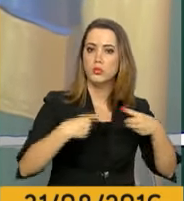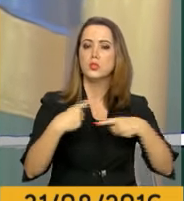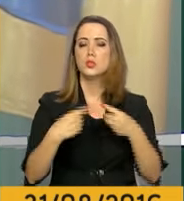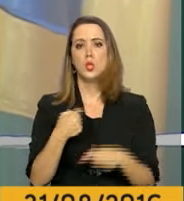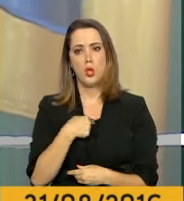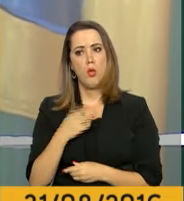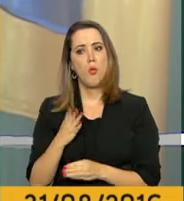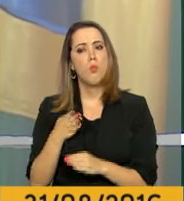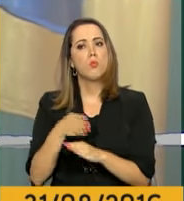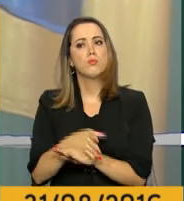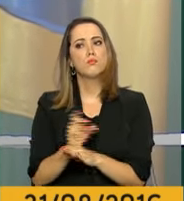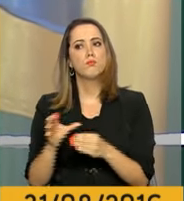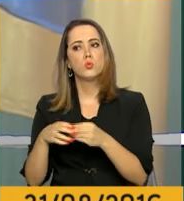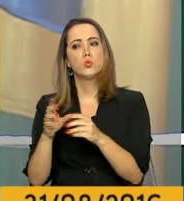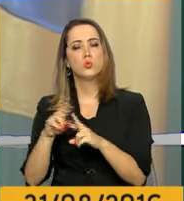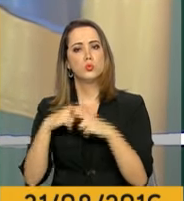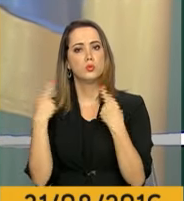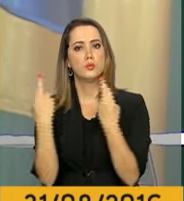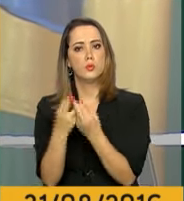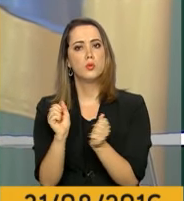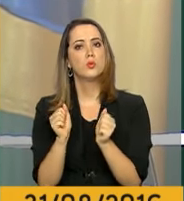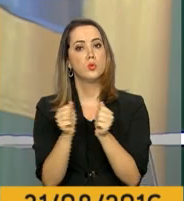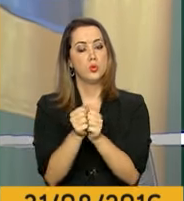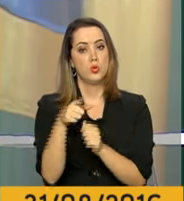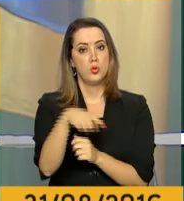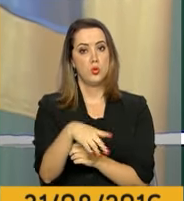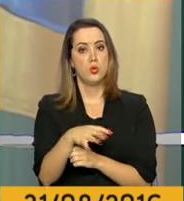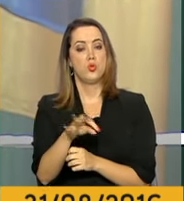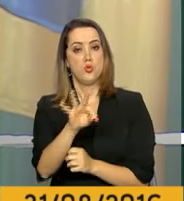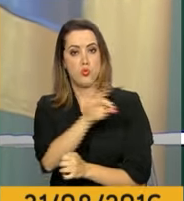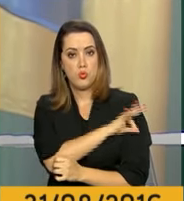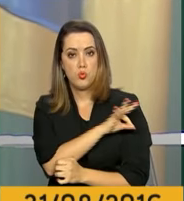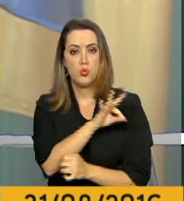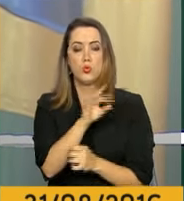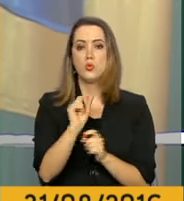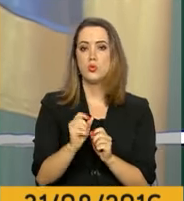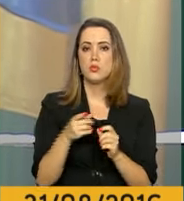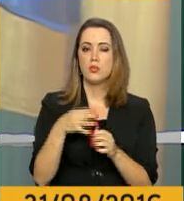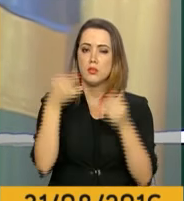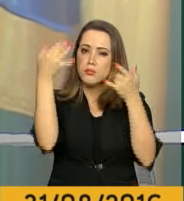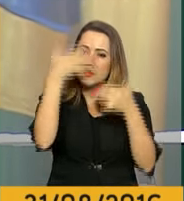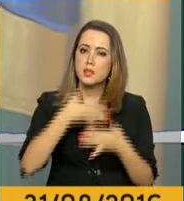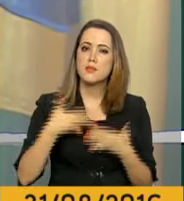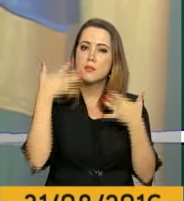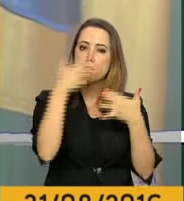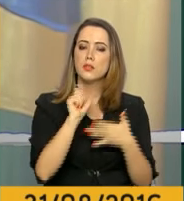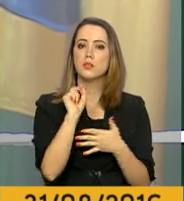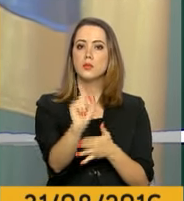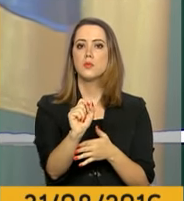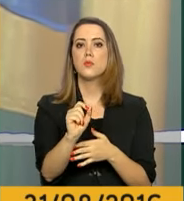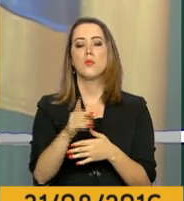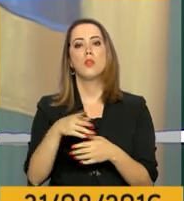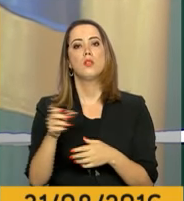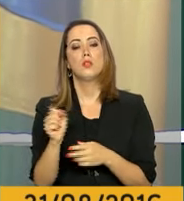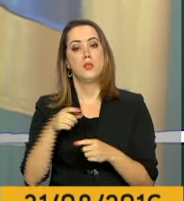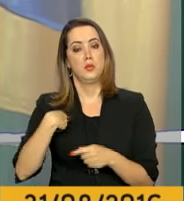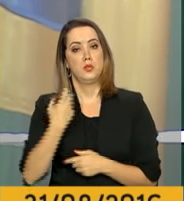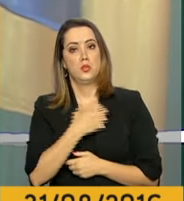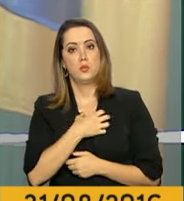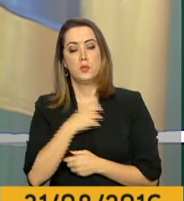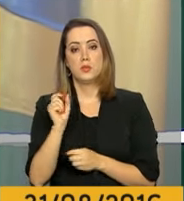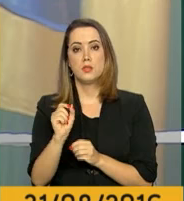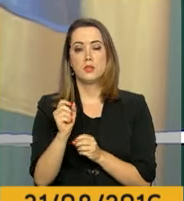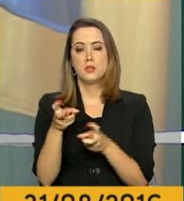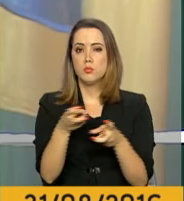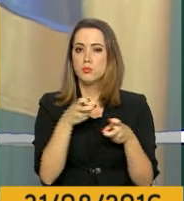próprio comparecerei, naturalmente, com os técnicos encarregados de esclarecer dúvidas, né, para que possamos sensibilizá-los